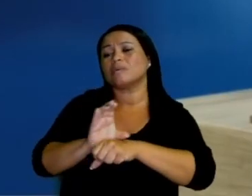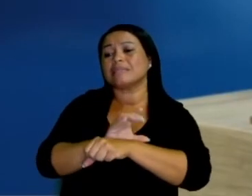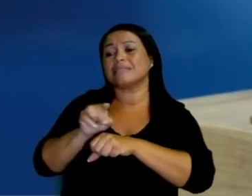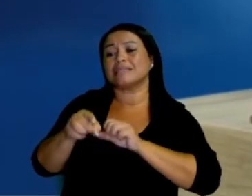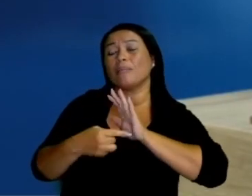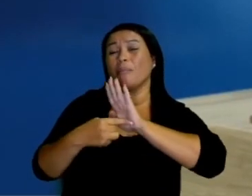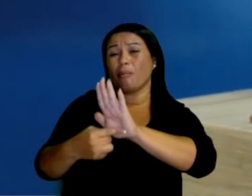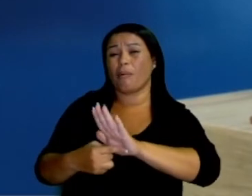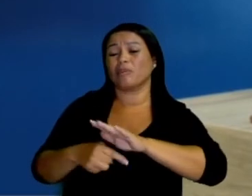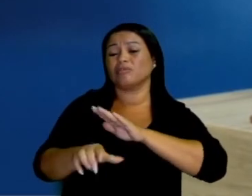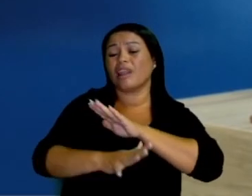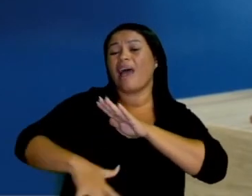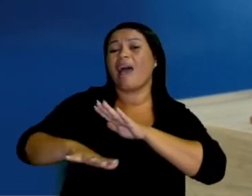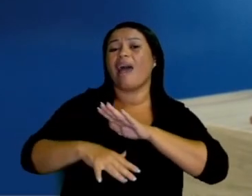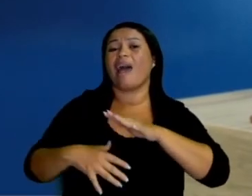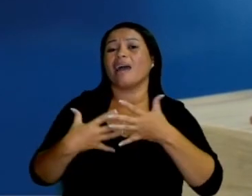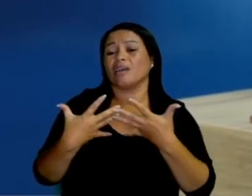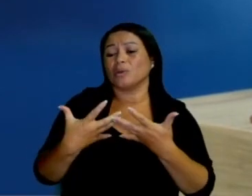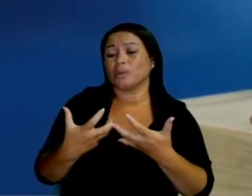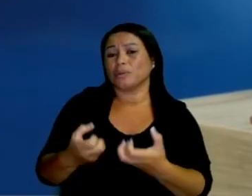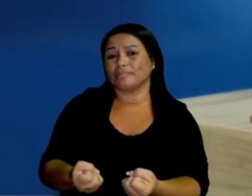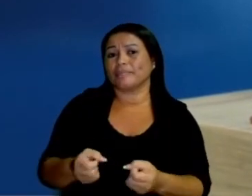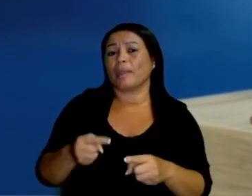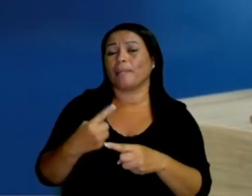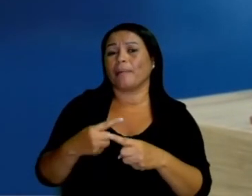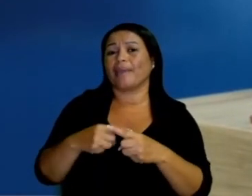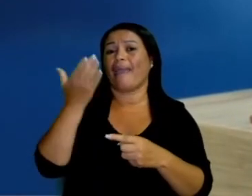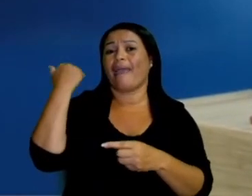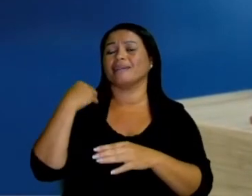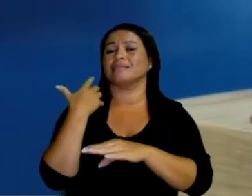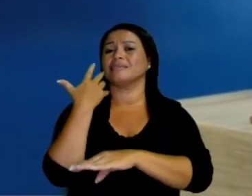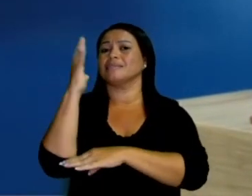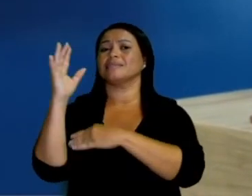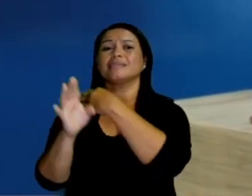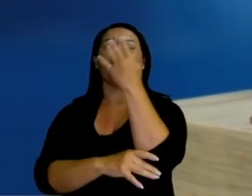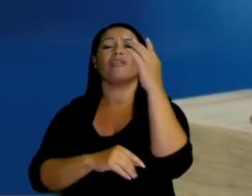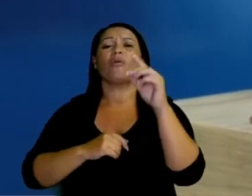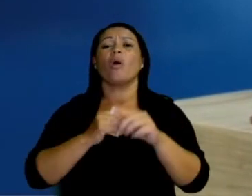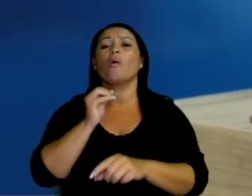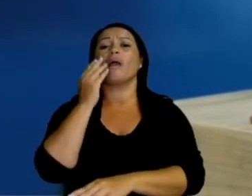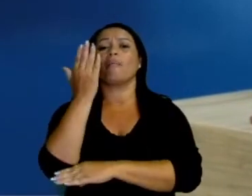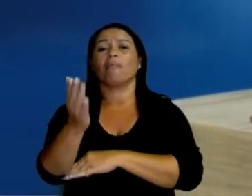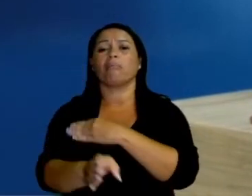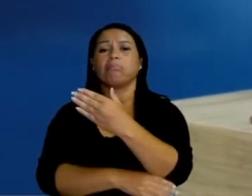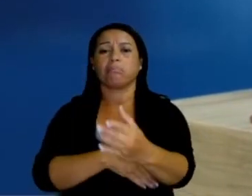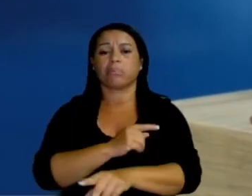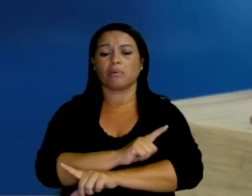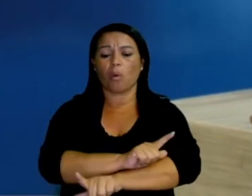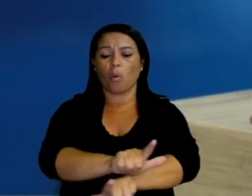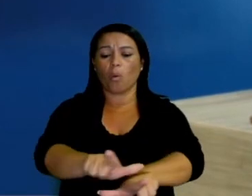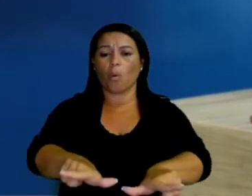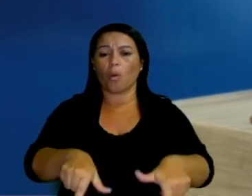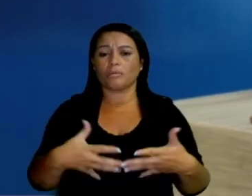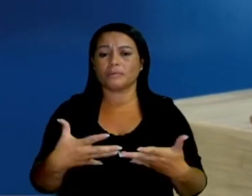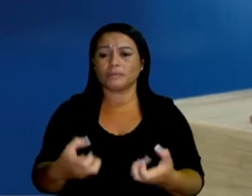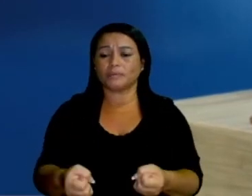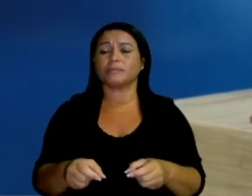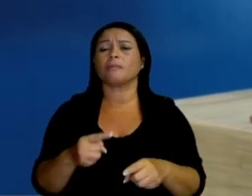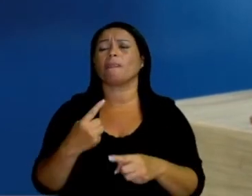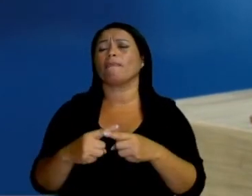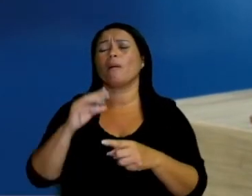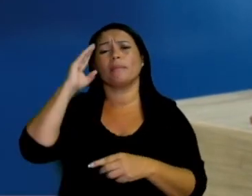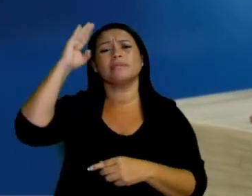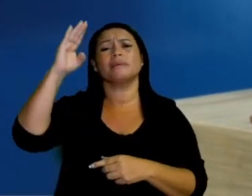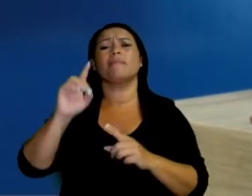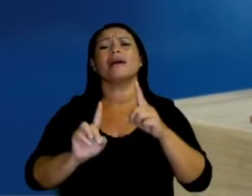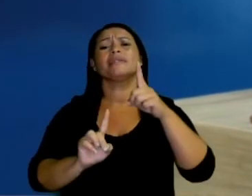degradadas, ou seja, a gente tem uma vegetação, né, que foi aos poucos sendo, né, destruída pela ação humana. Quais são os principais tipos de vegetação que a